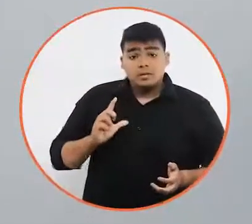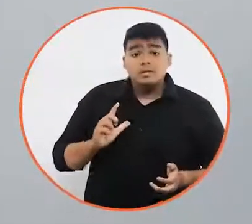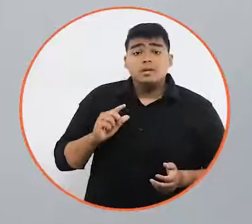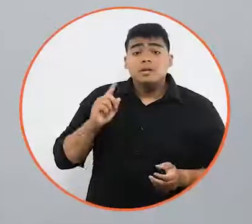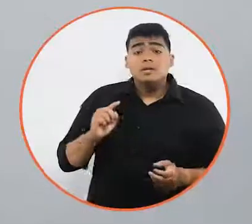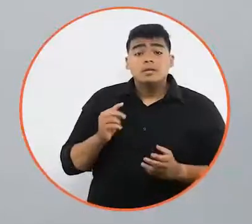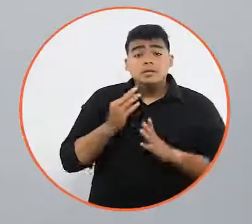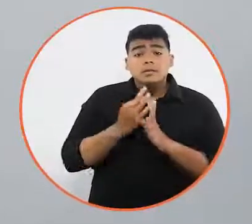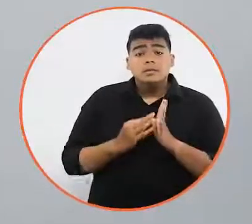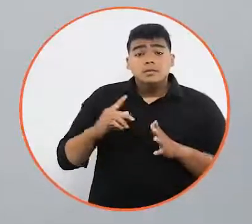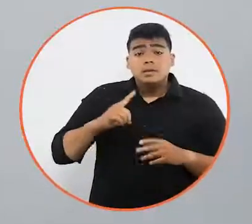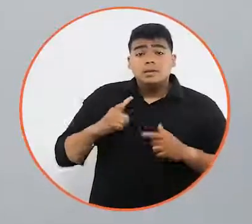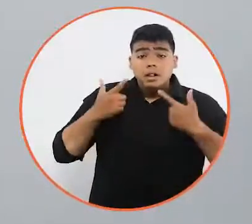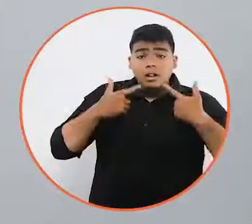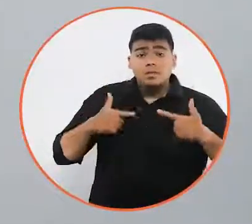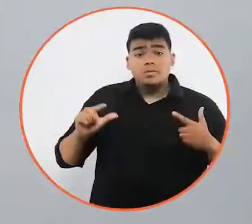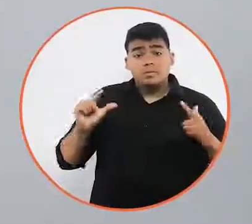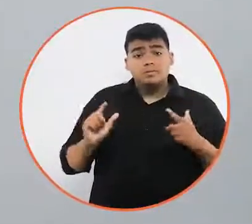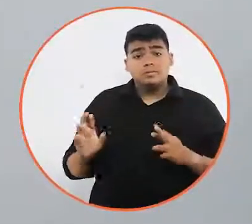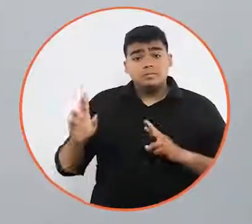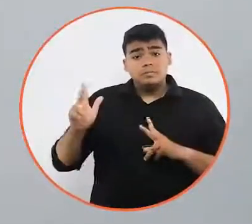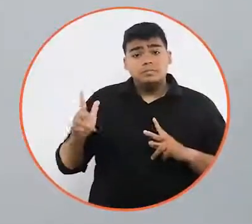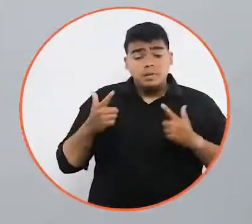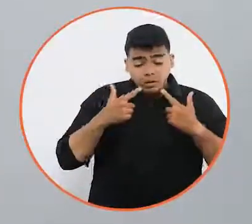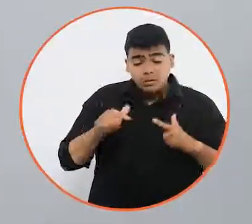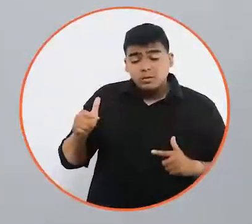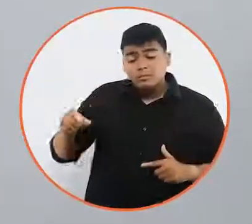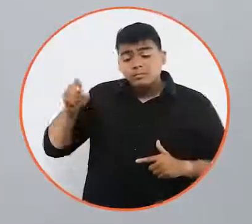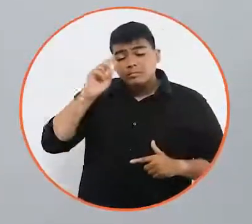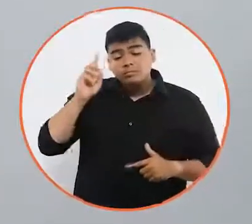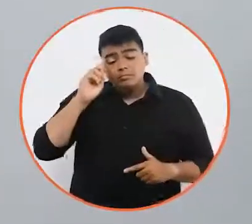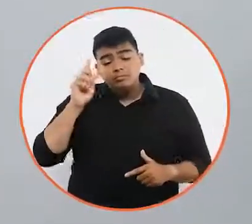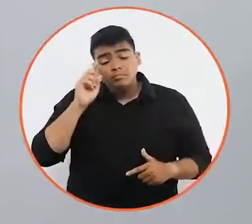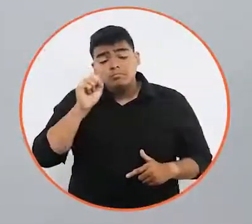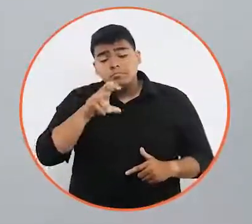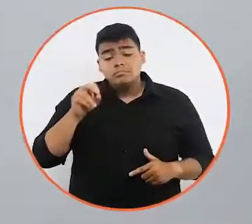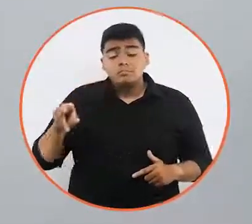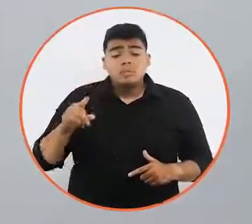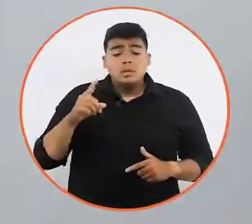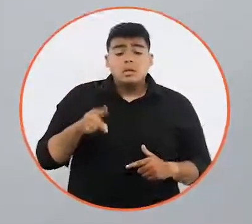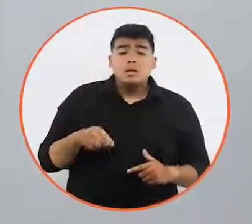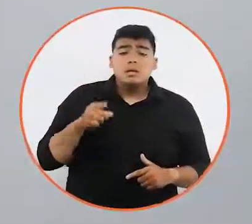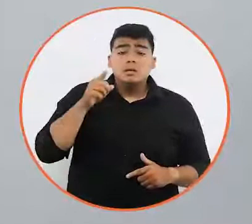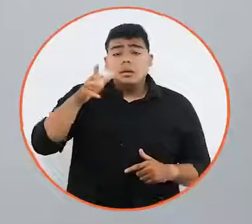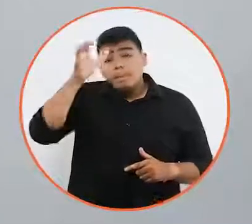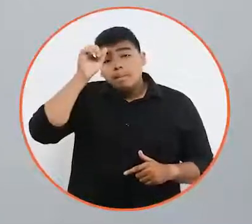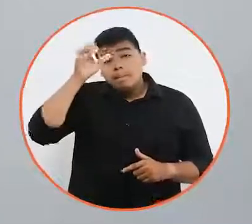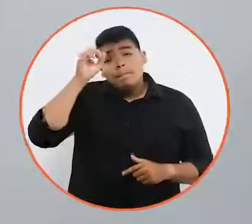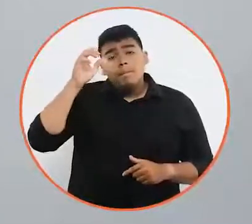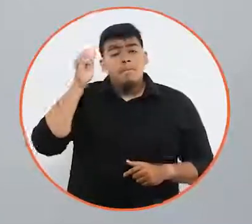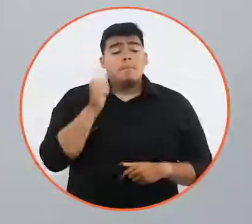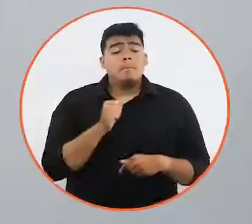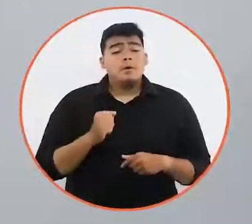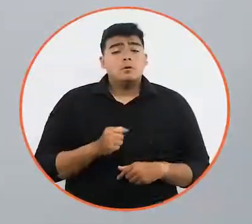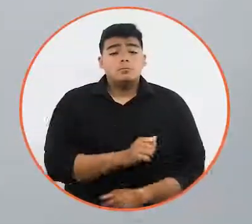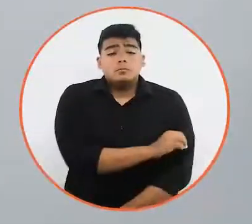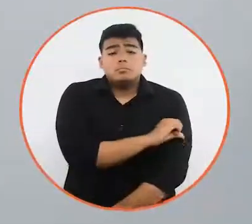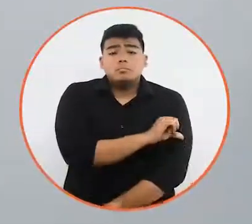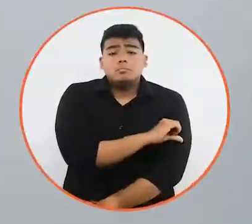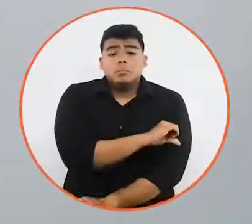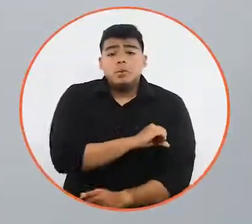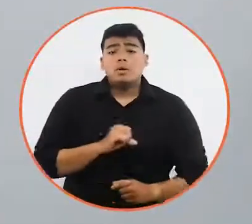que apresenta uma linguagem diferente da linguagem usual. É algo que você aprendeu lá no final do seu ensino